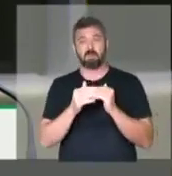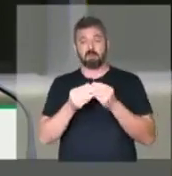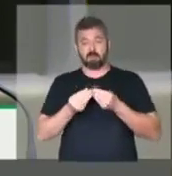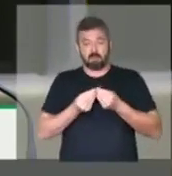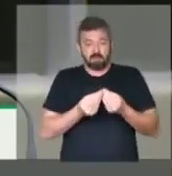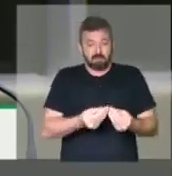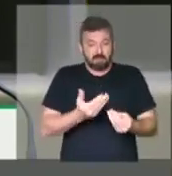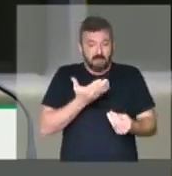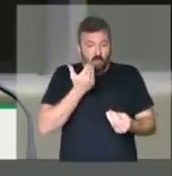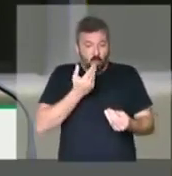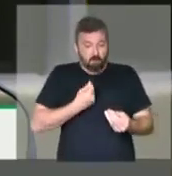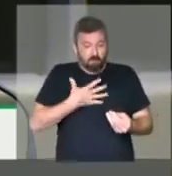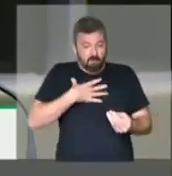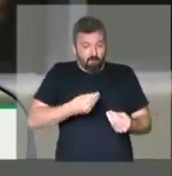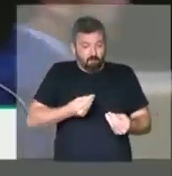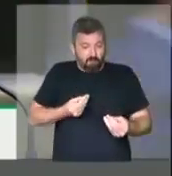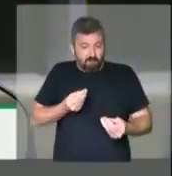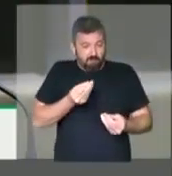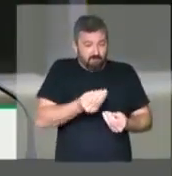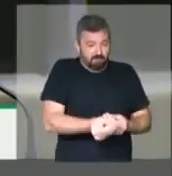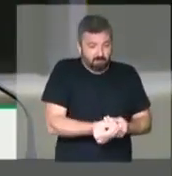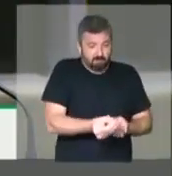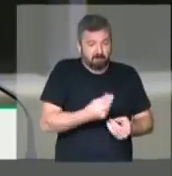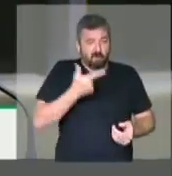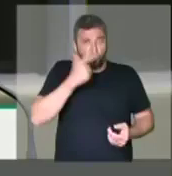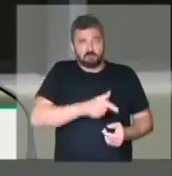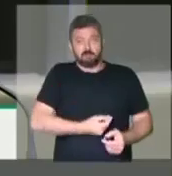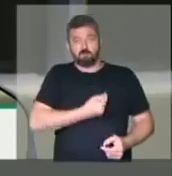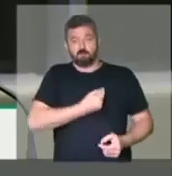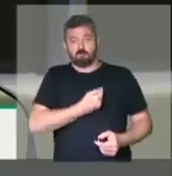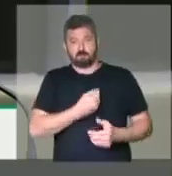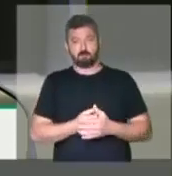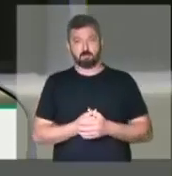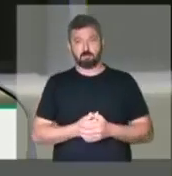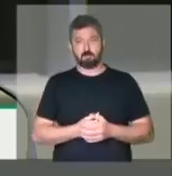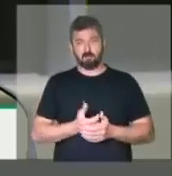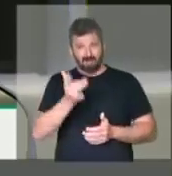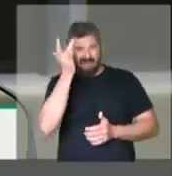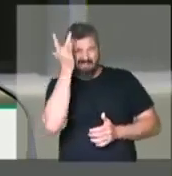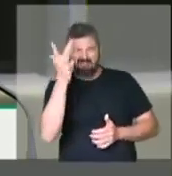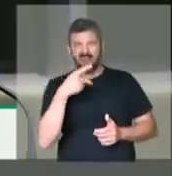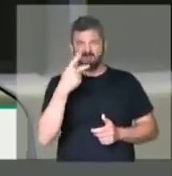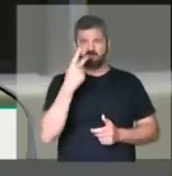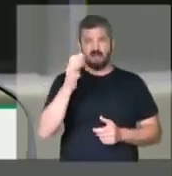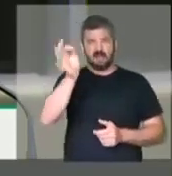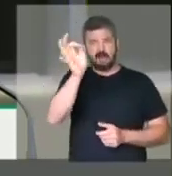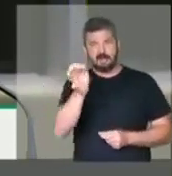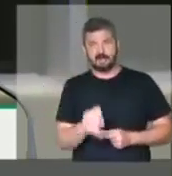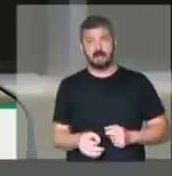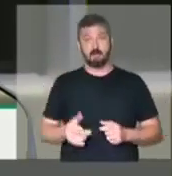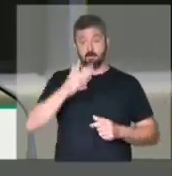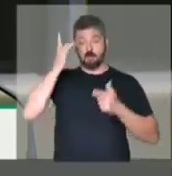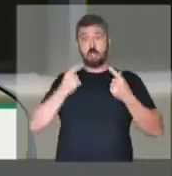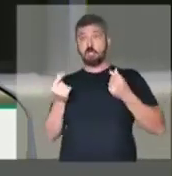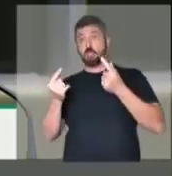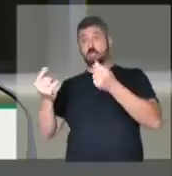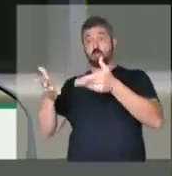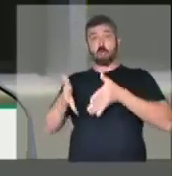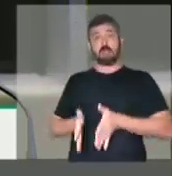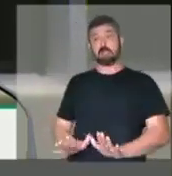dar o que comer para os seus filhos, ter o mínimo de dignidade e sobreviver. É fácil falar para quem vem de berço de